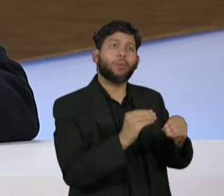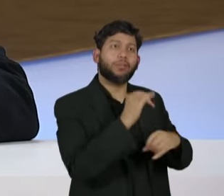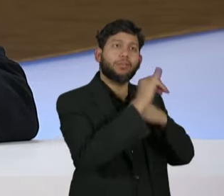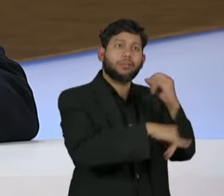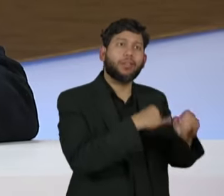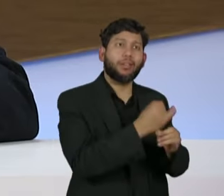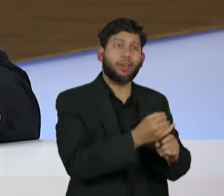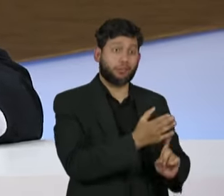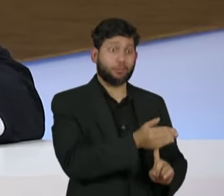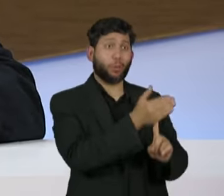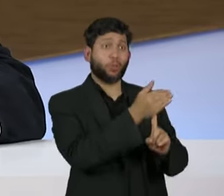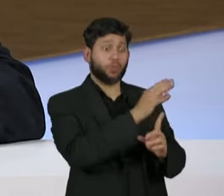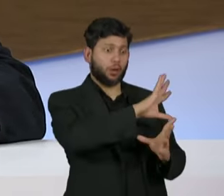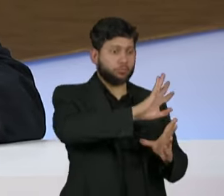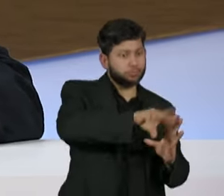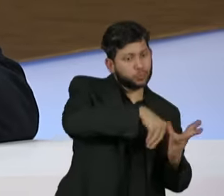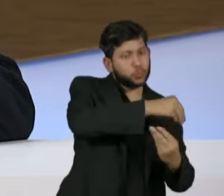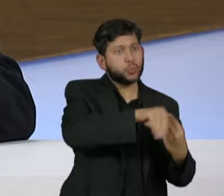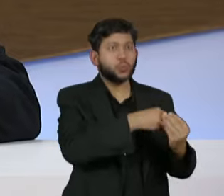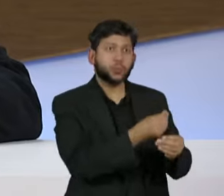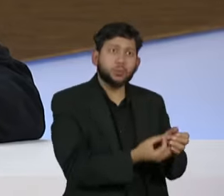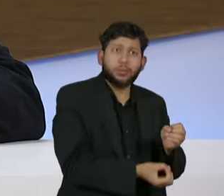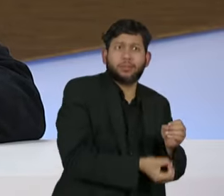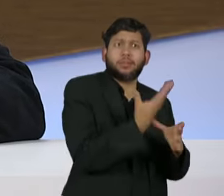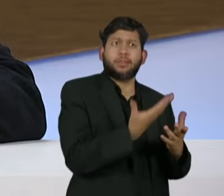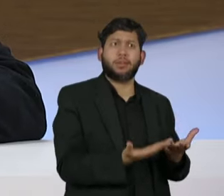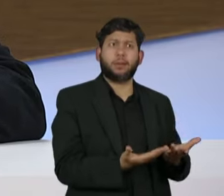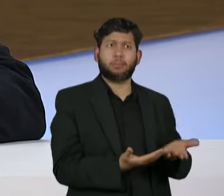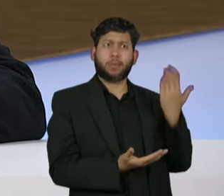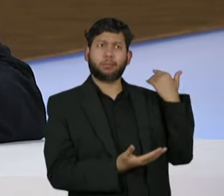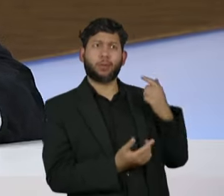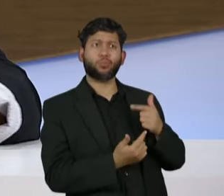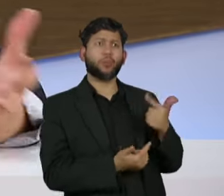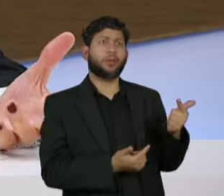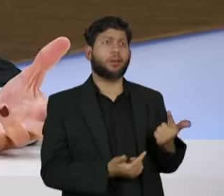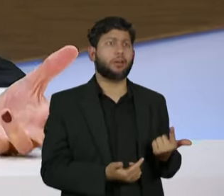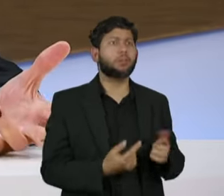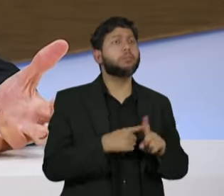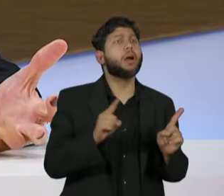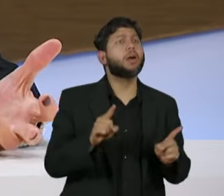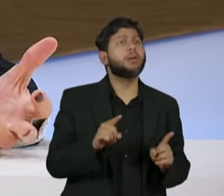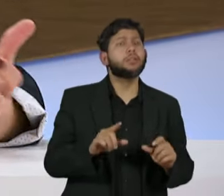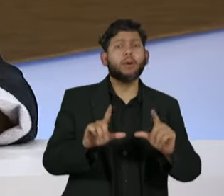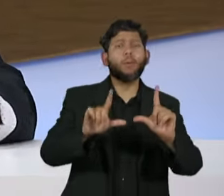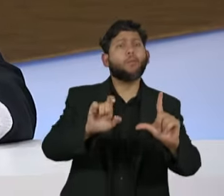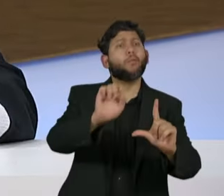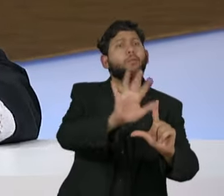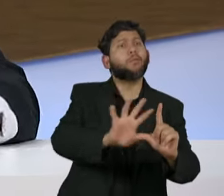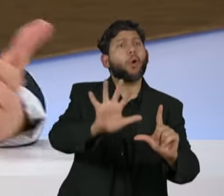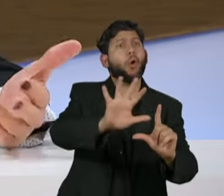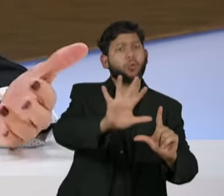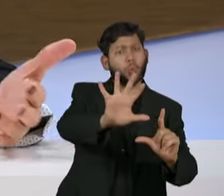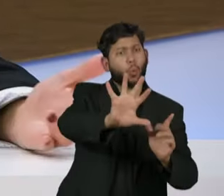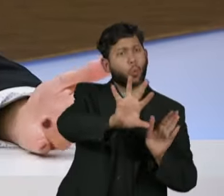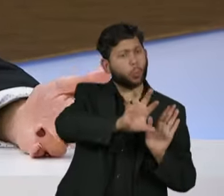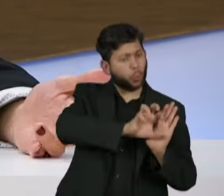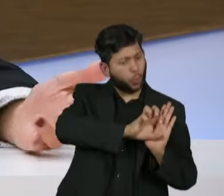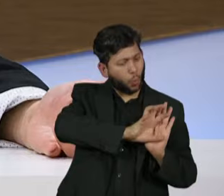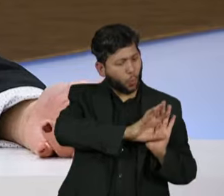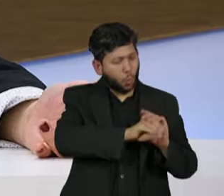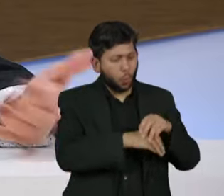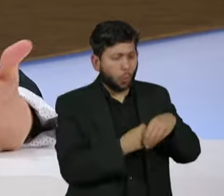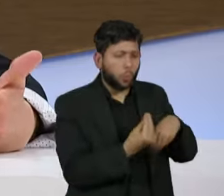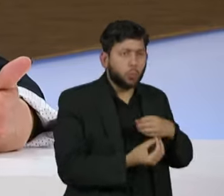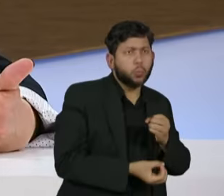e fica difícil um pouco saber quem é o detentor desse direito autoral quer dizer vamos ter que mudar a regulação